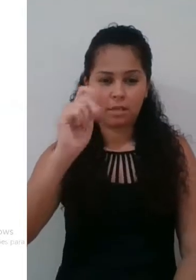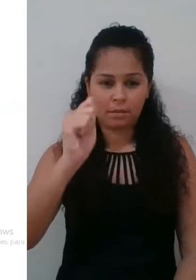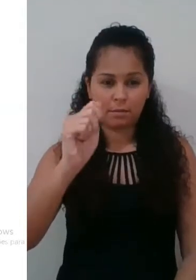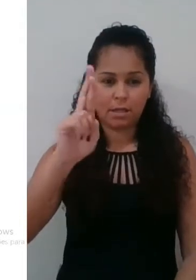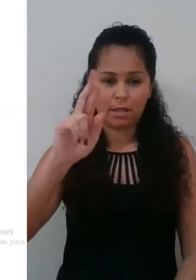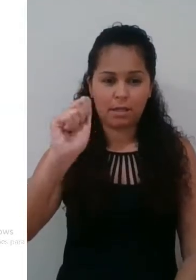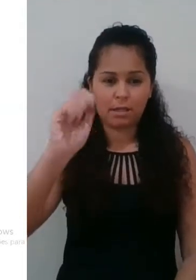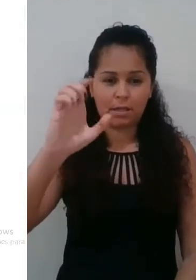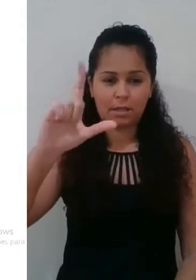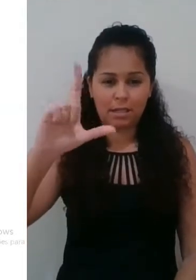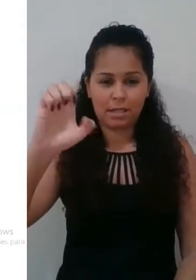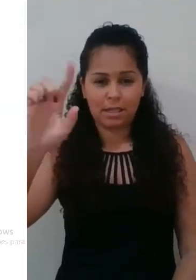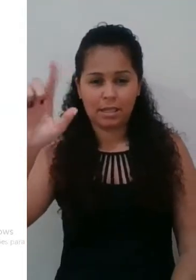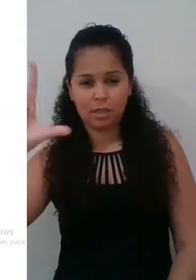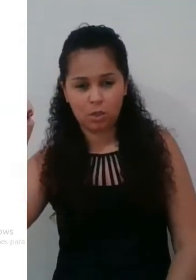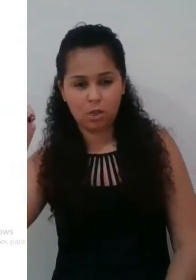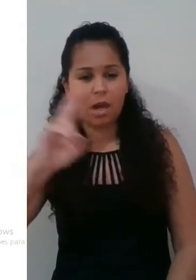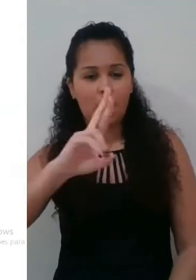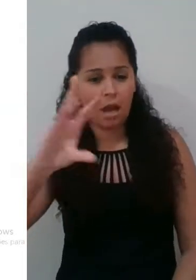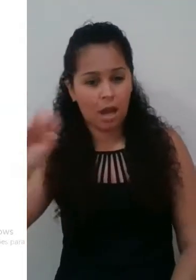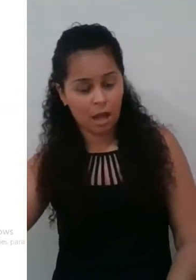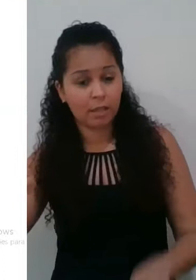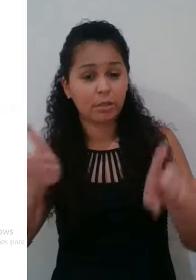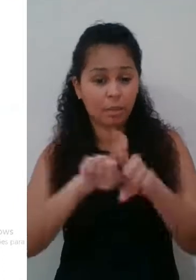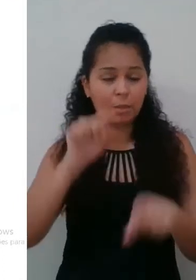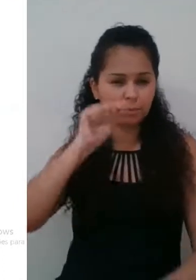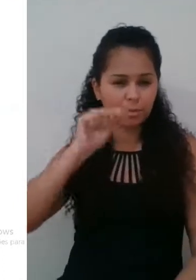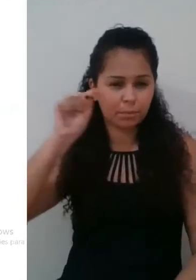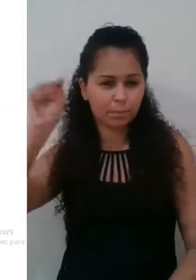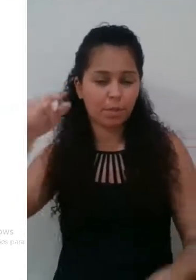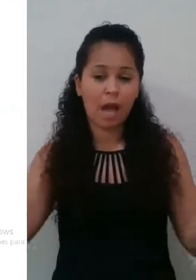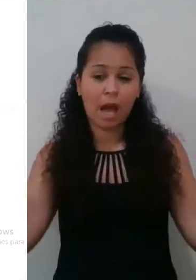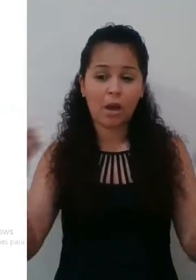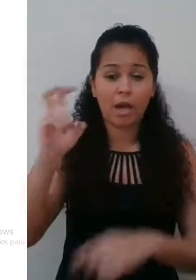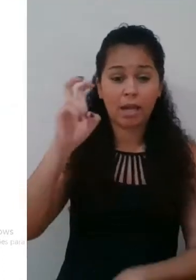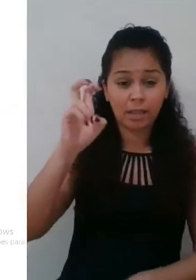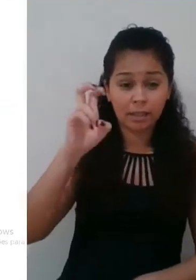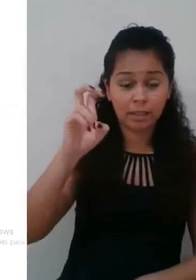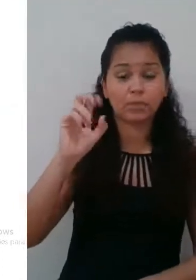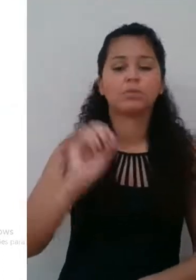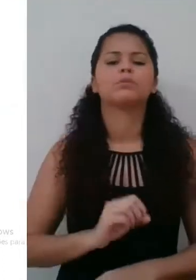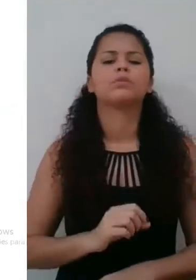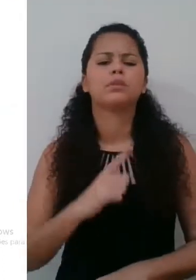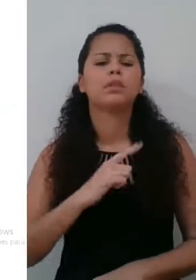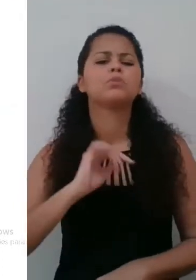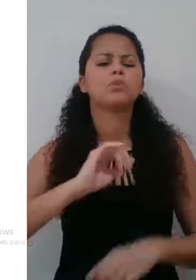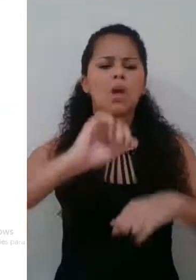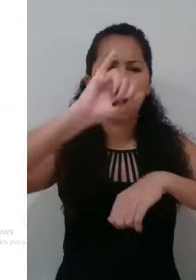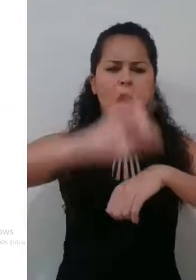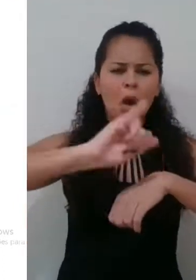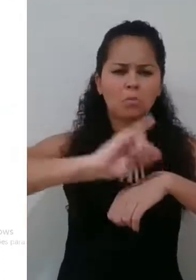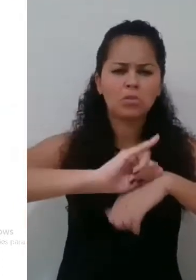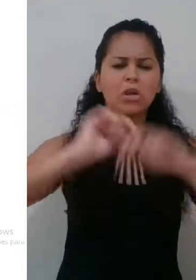Beleza? Espelho côncavo, quinta e última situação. Objeto situado entre o foco e o vértice